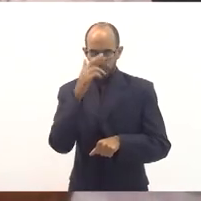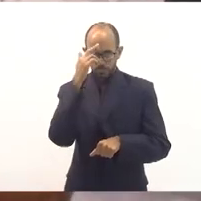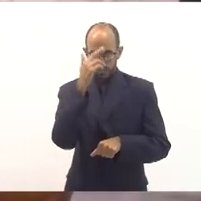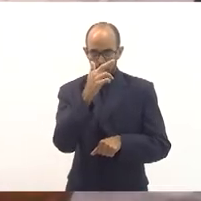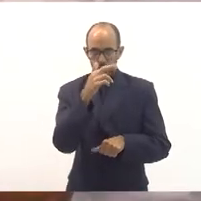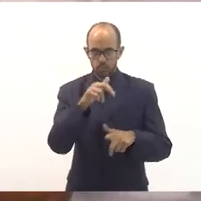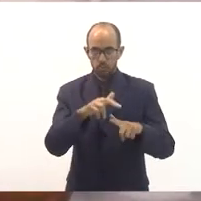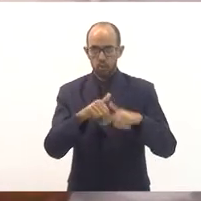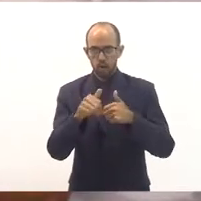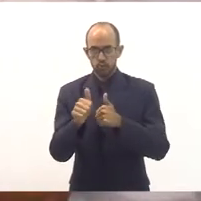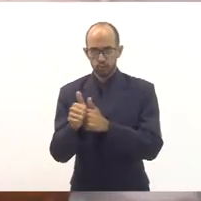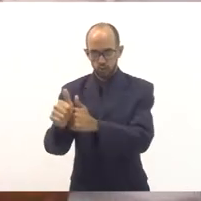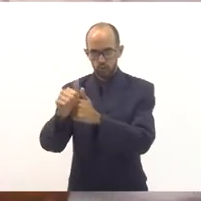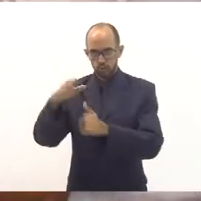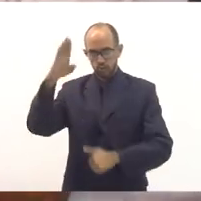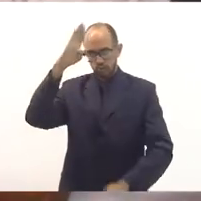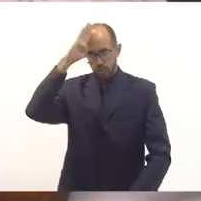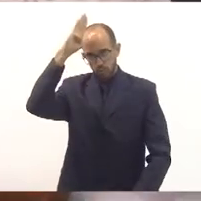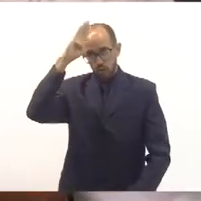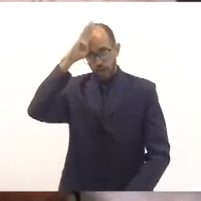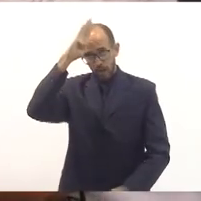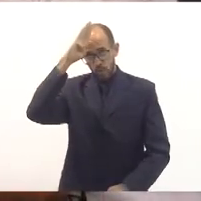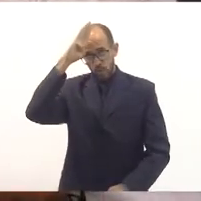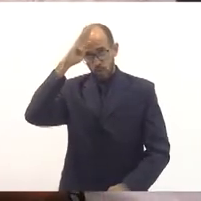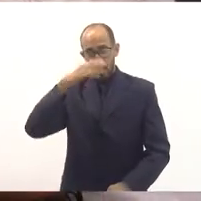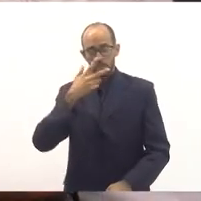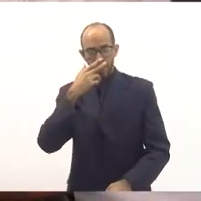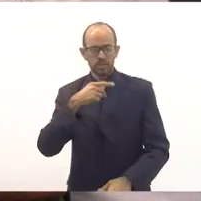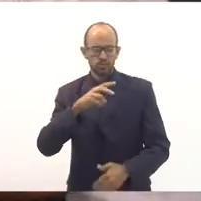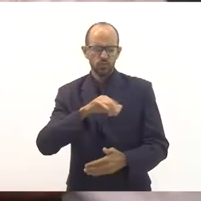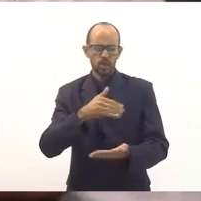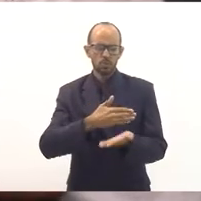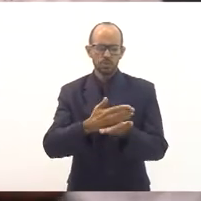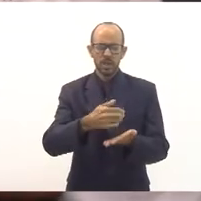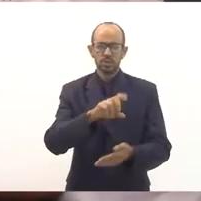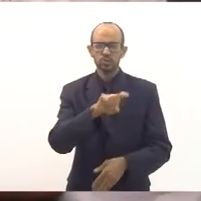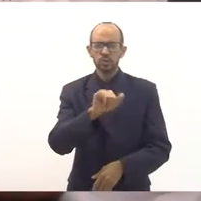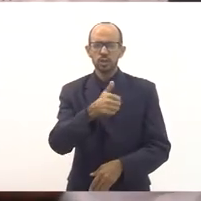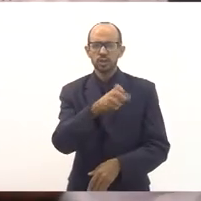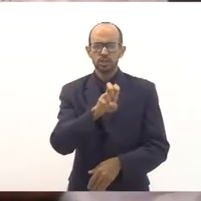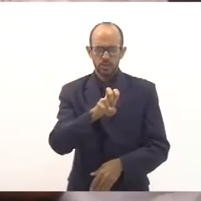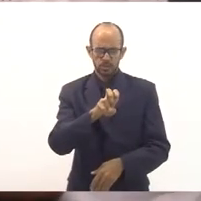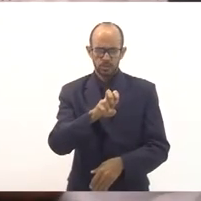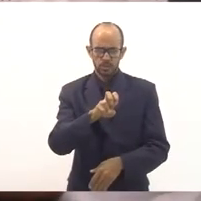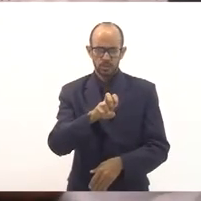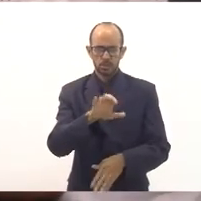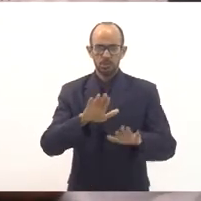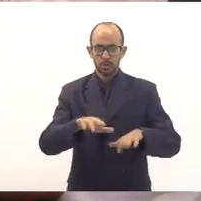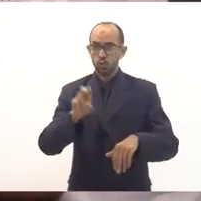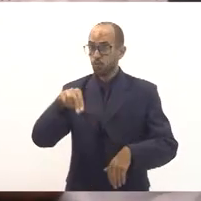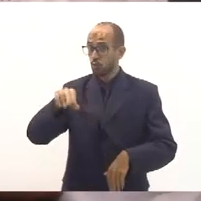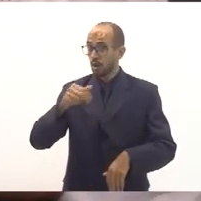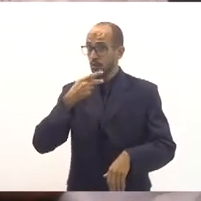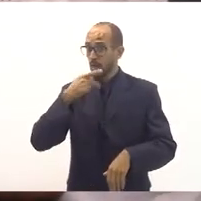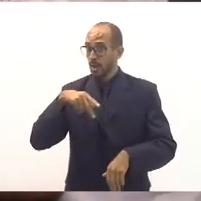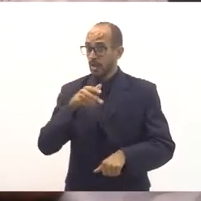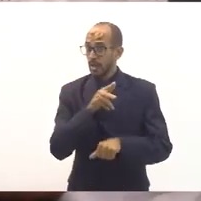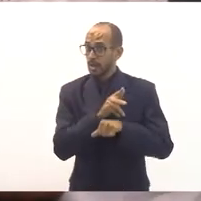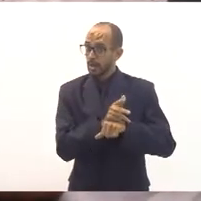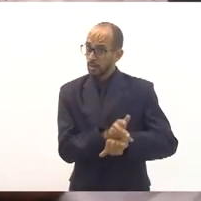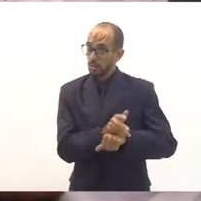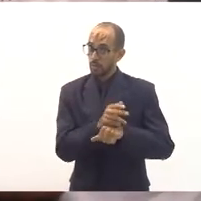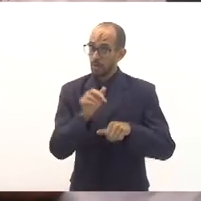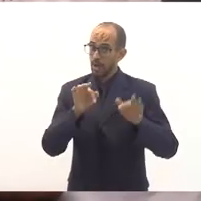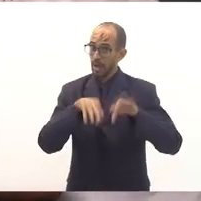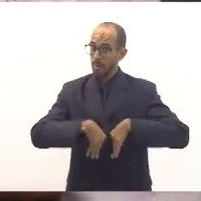agora dizendo que vai começar a serem dez batalhões agora já 15 se eu não me engano segundo eu nunca disse que a câmera acabar com a